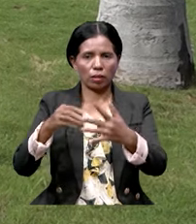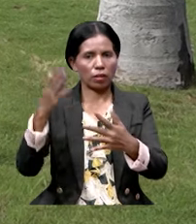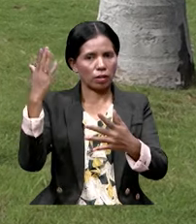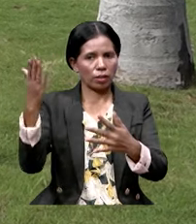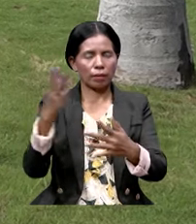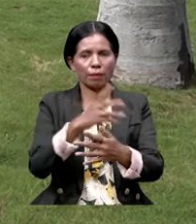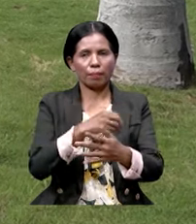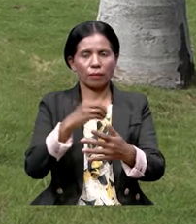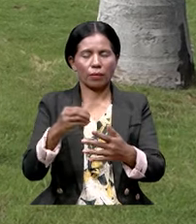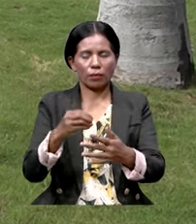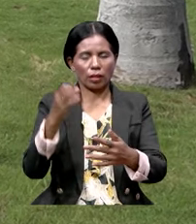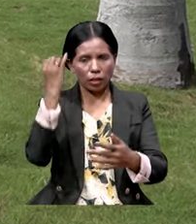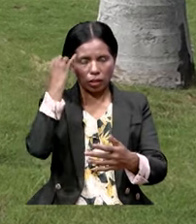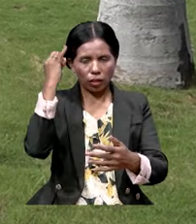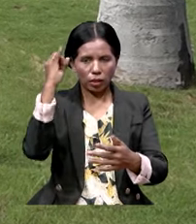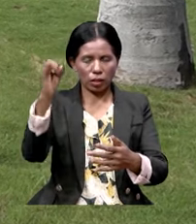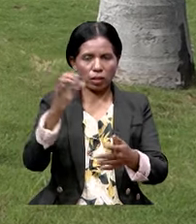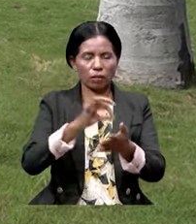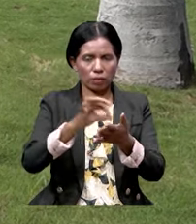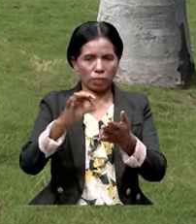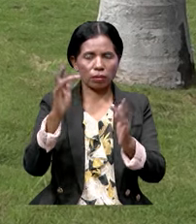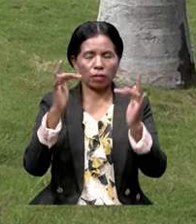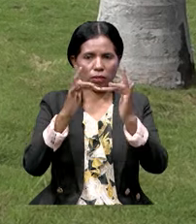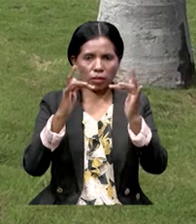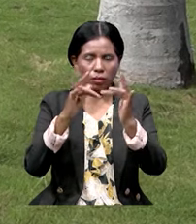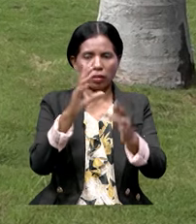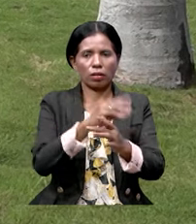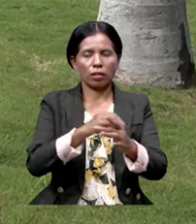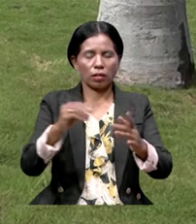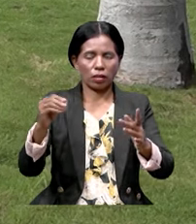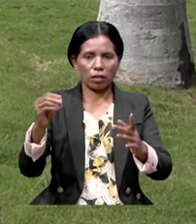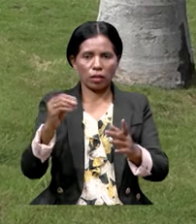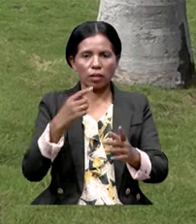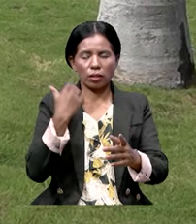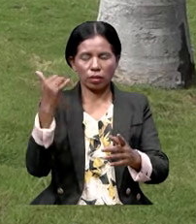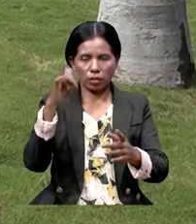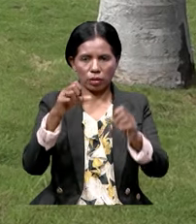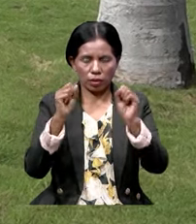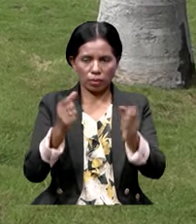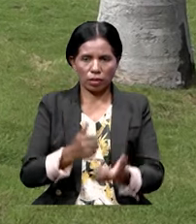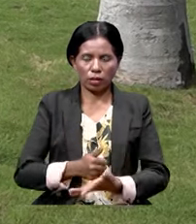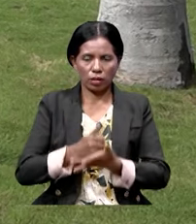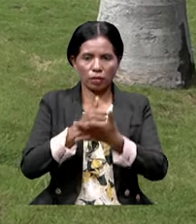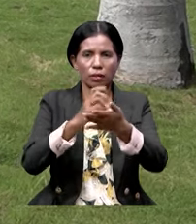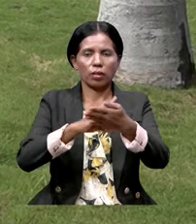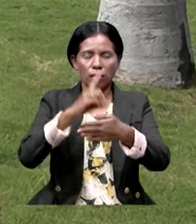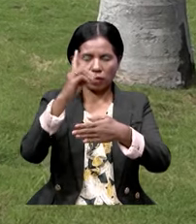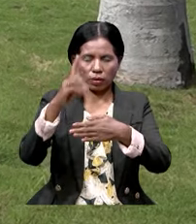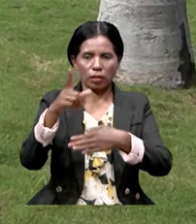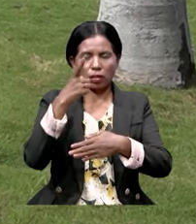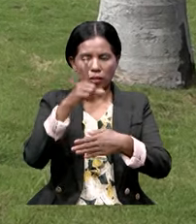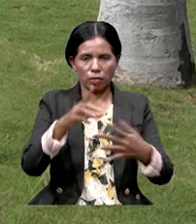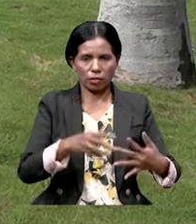aplicativo, idiomas, formato online, no jogo educativo sira, nebe bele ajuda desenvolve liang